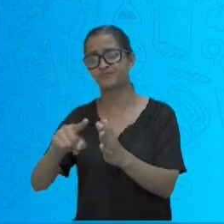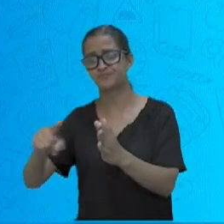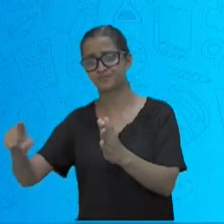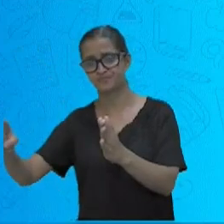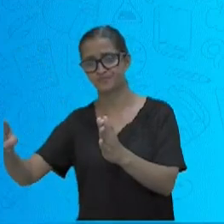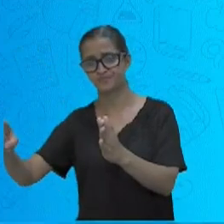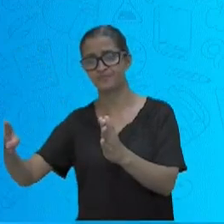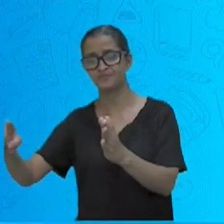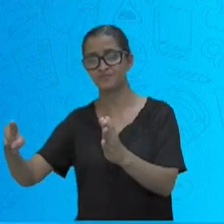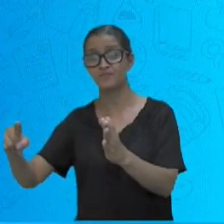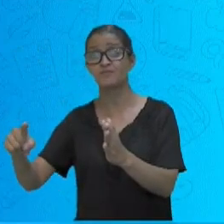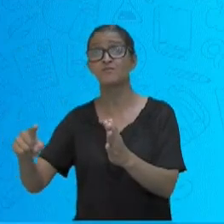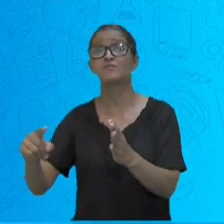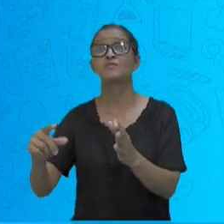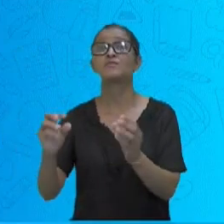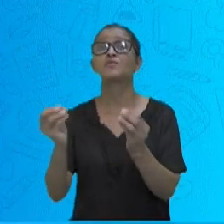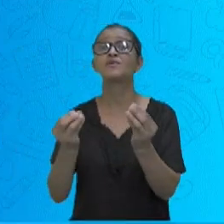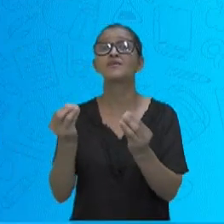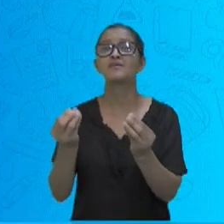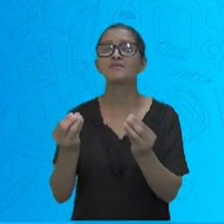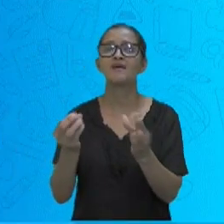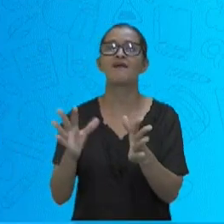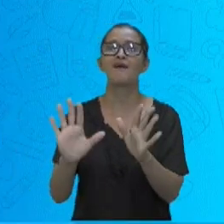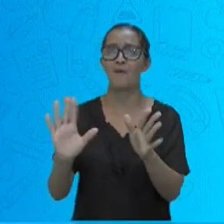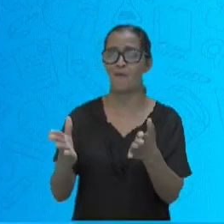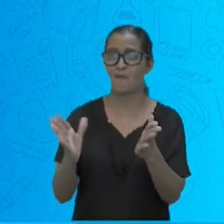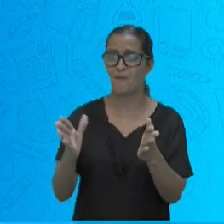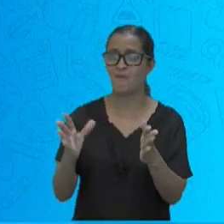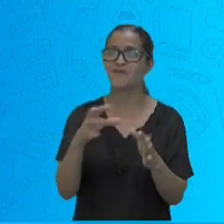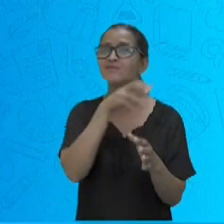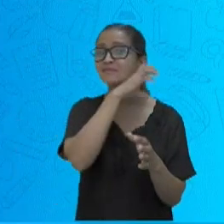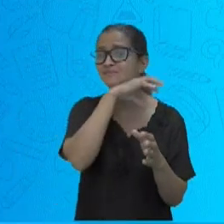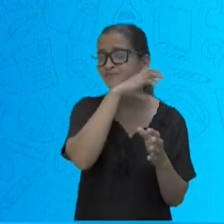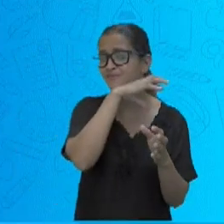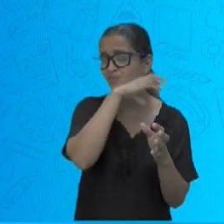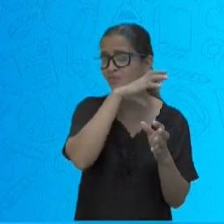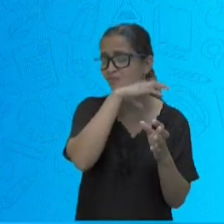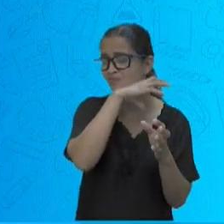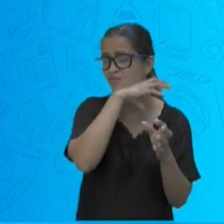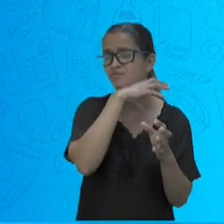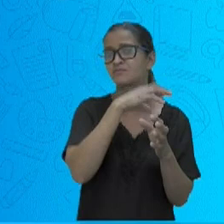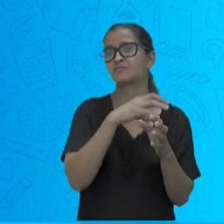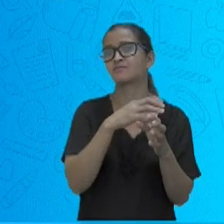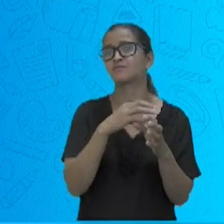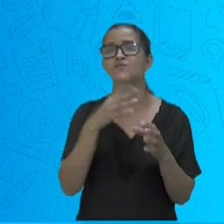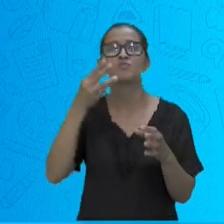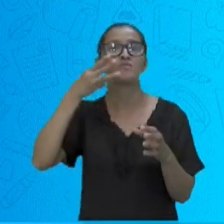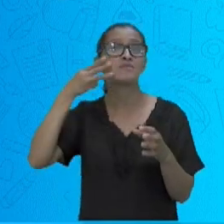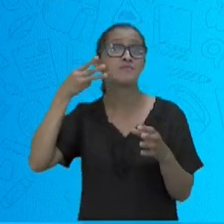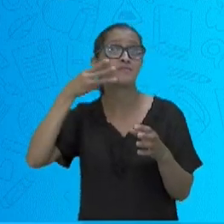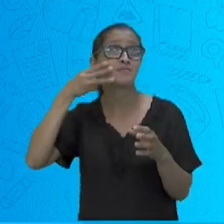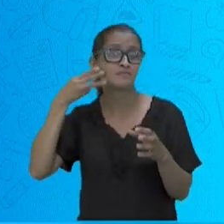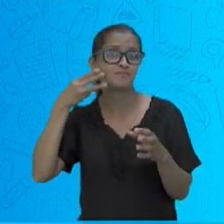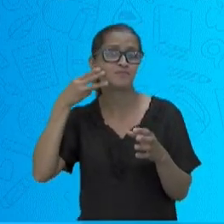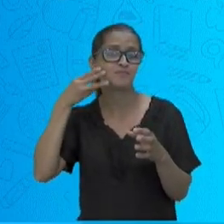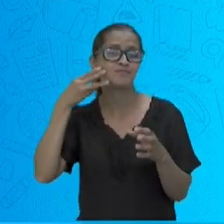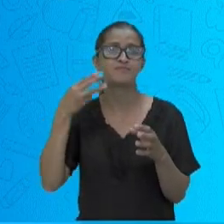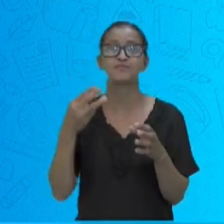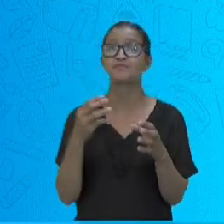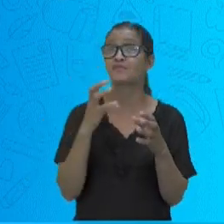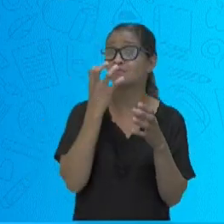baixo, nós vamos traçar os animais de estimação, que são gato,